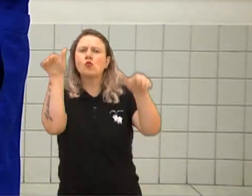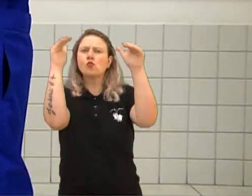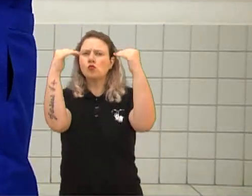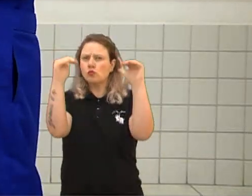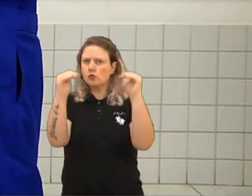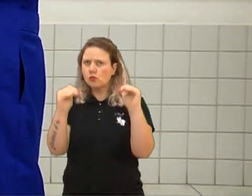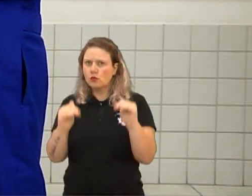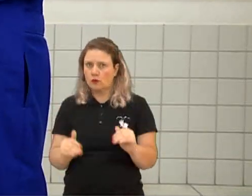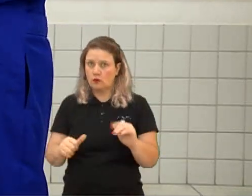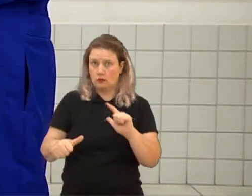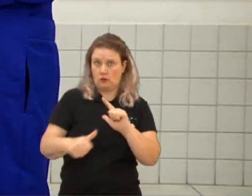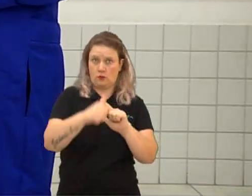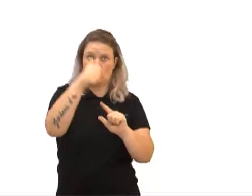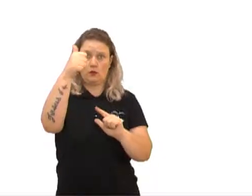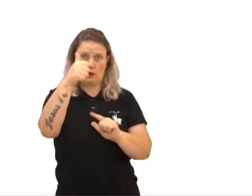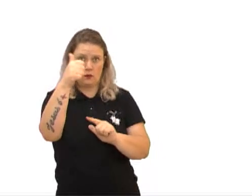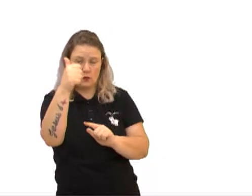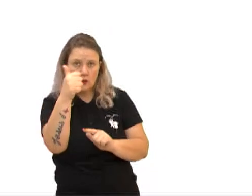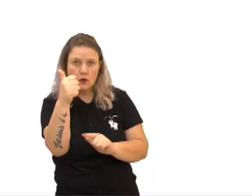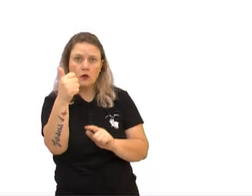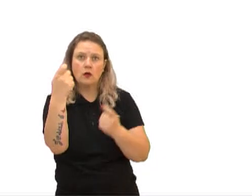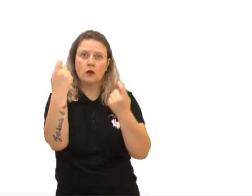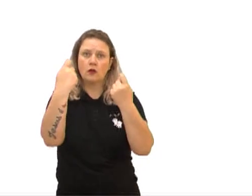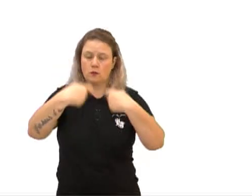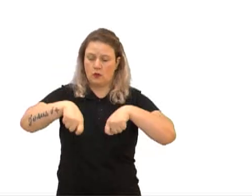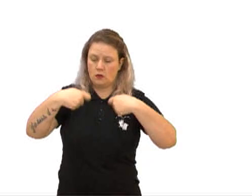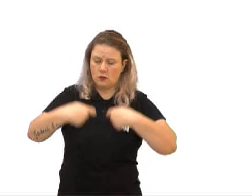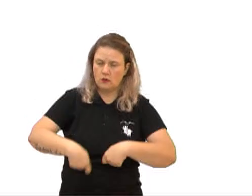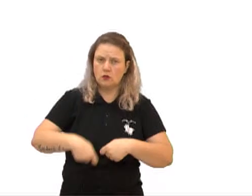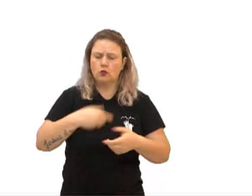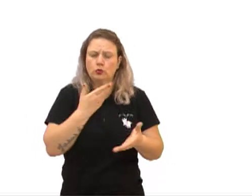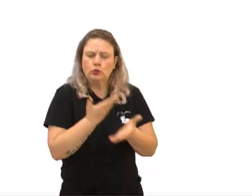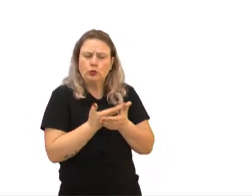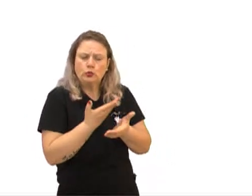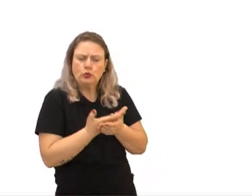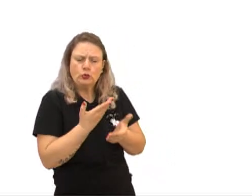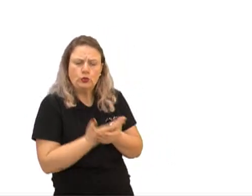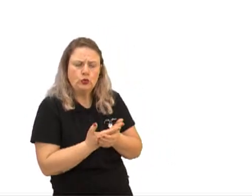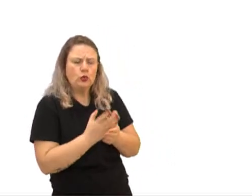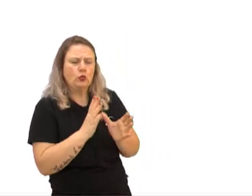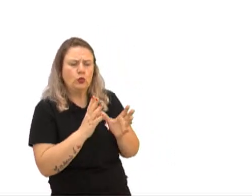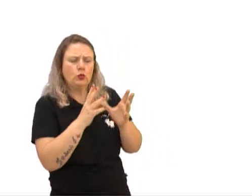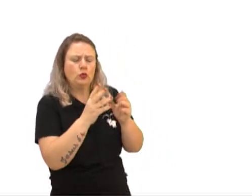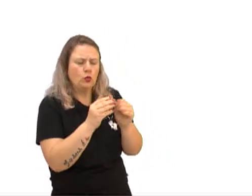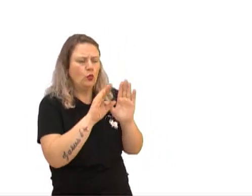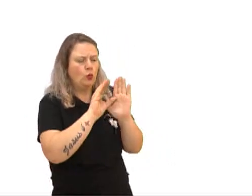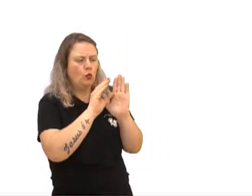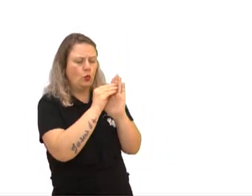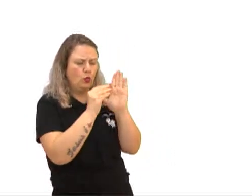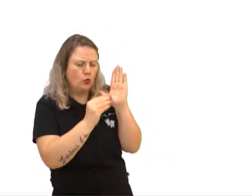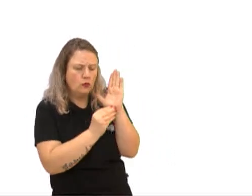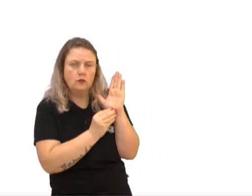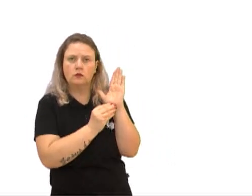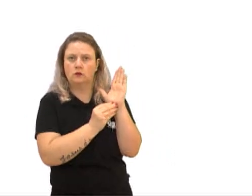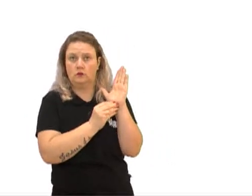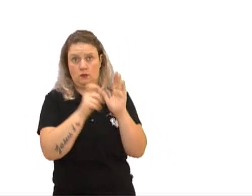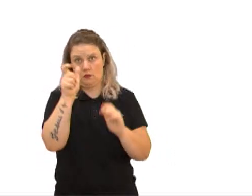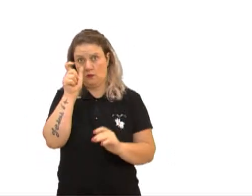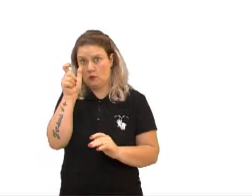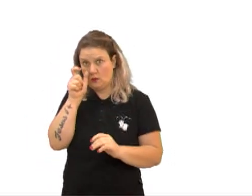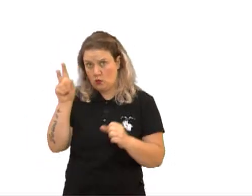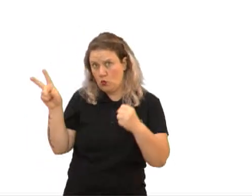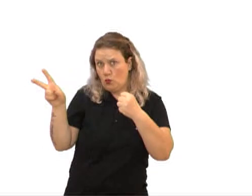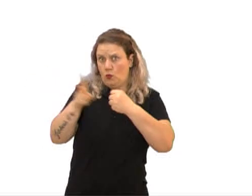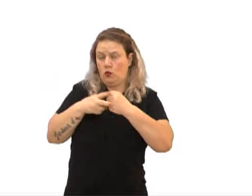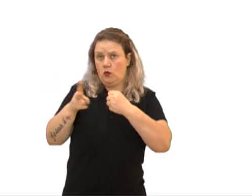colocamos. O primeiro ali, precisam ser estudados esses conteúdos. Ó, veja só, o